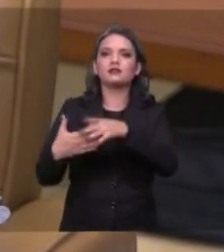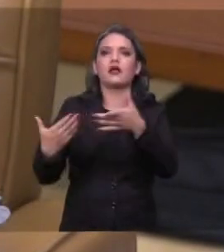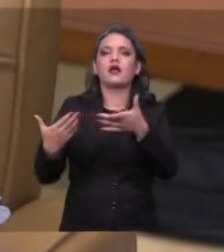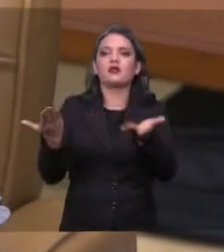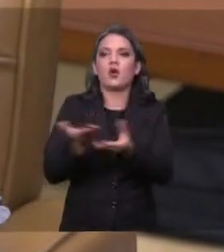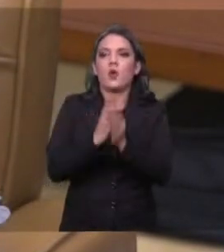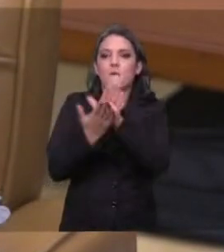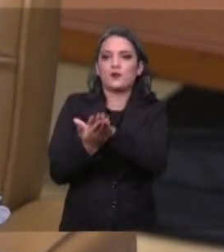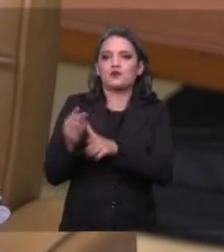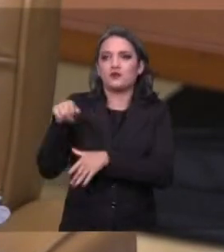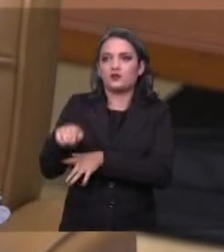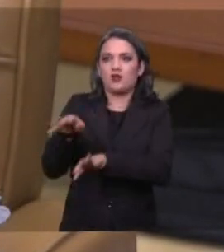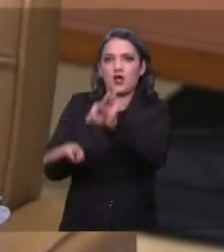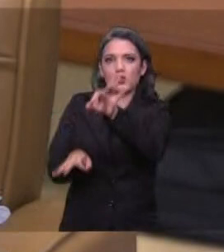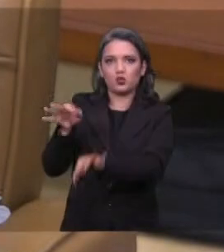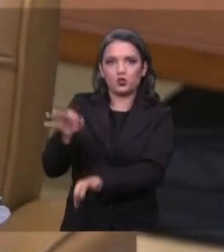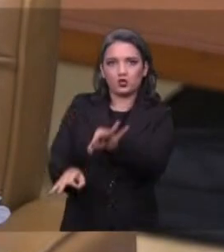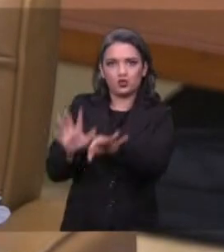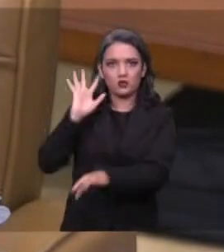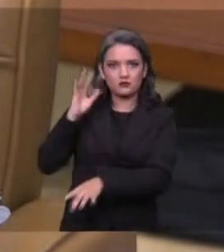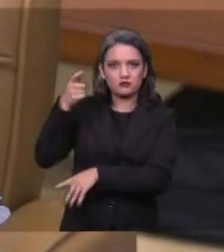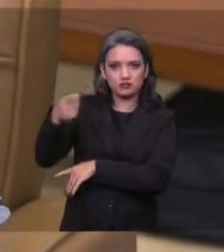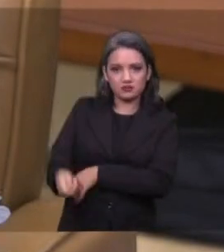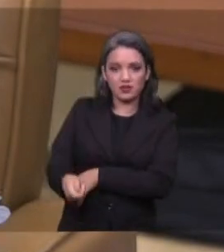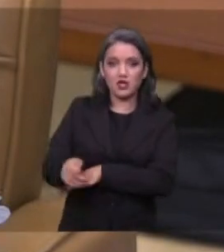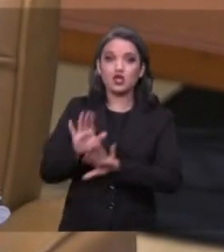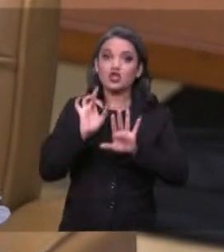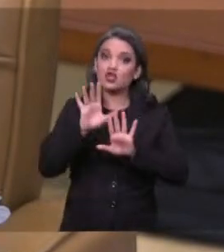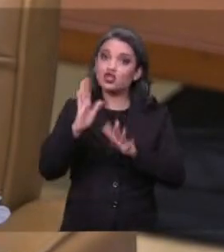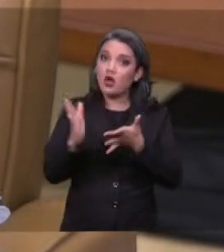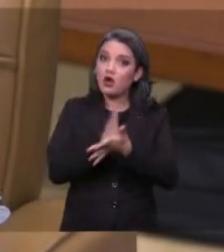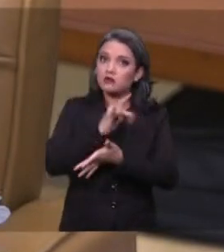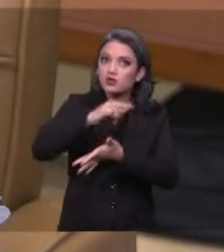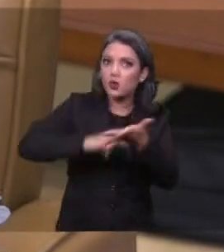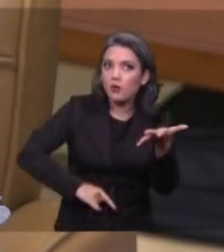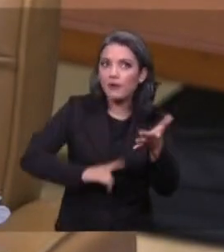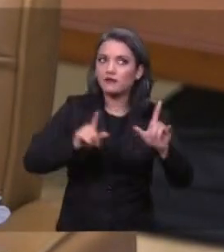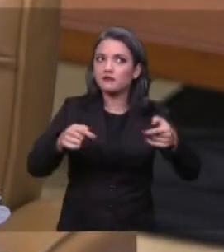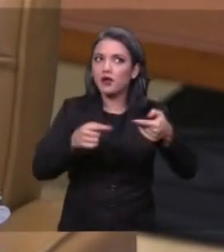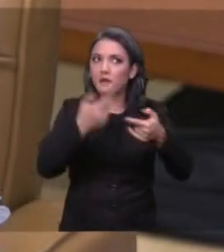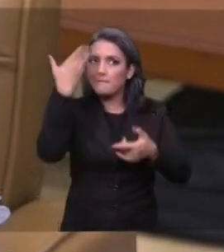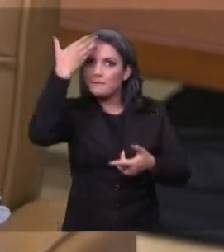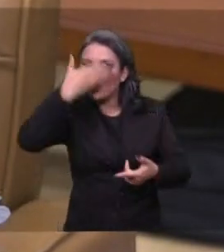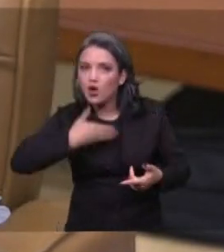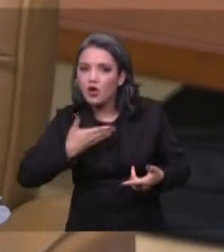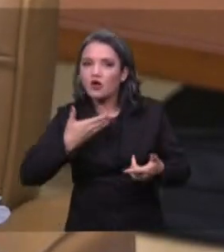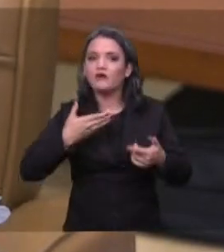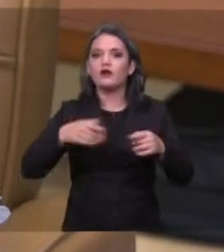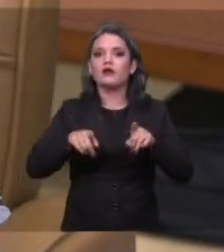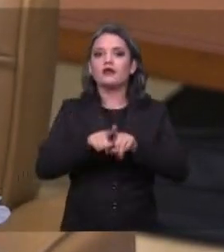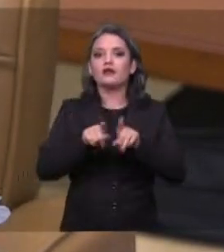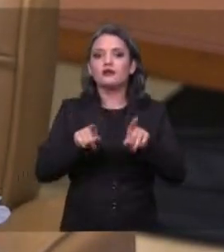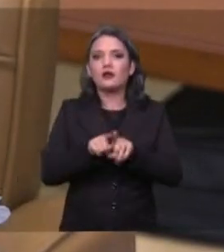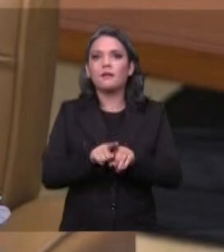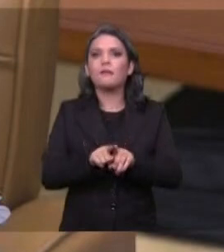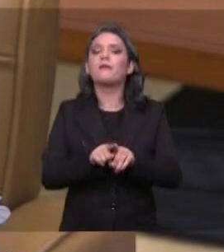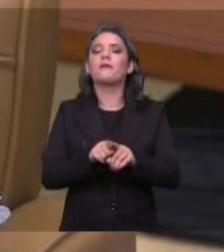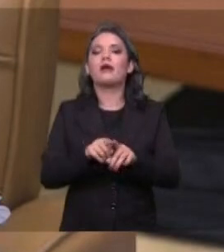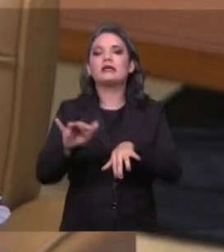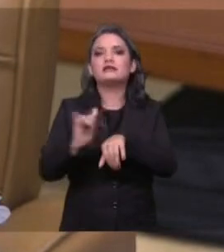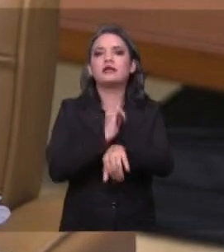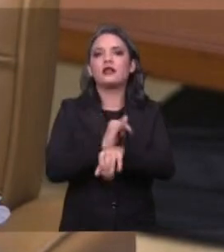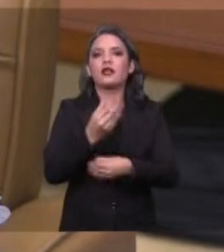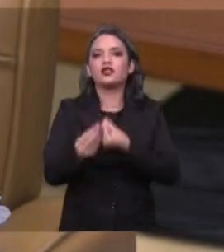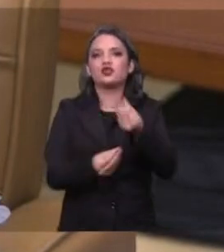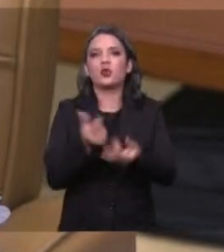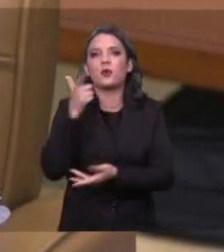ao juiz de instrução em julgamento, ressalvados os documentos relativos às provas irrepetíveis, medidas de obtenção de provas